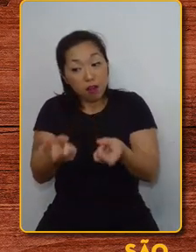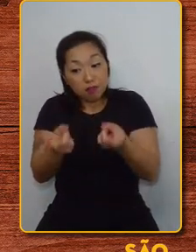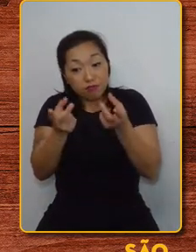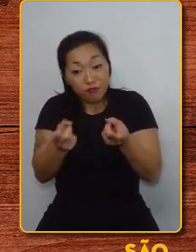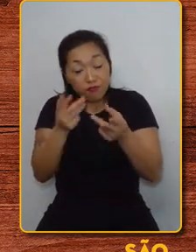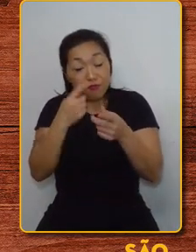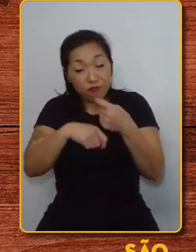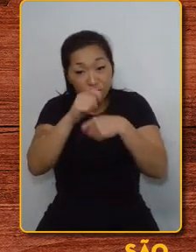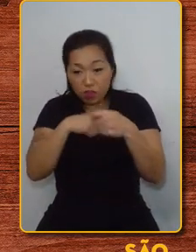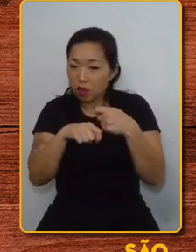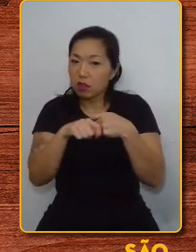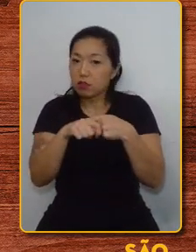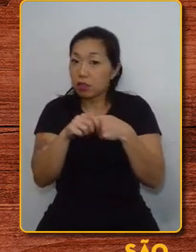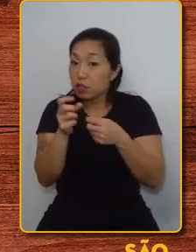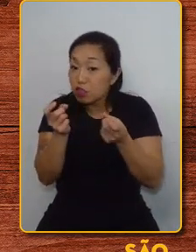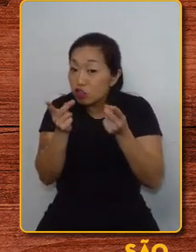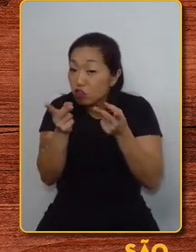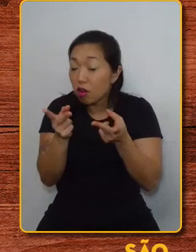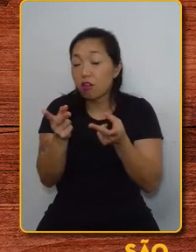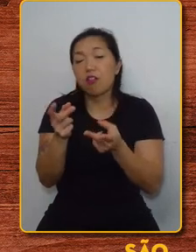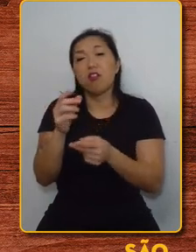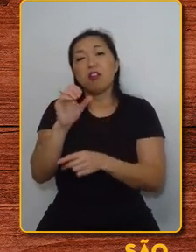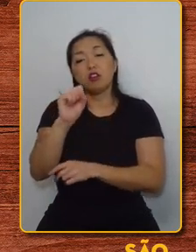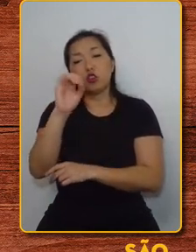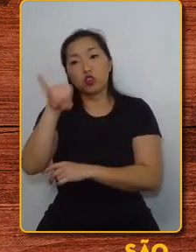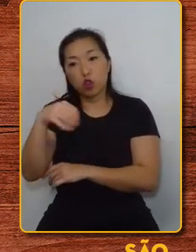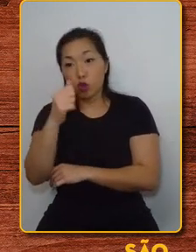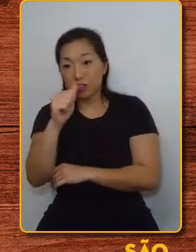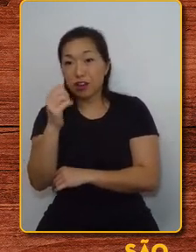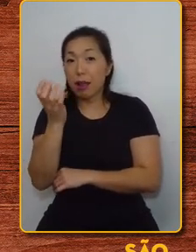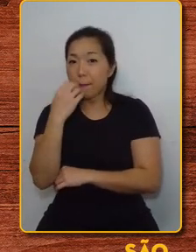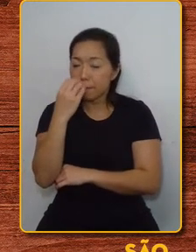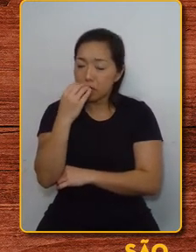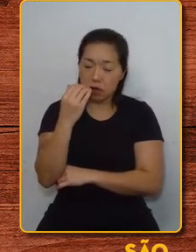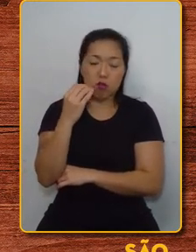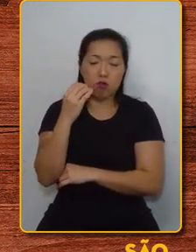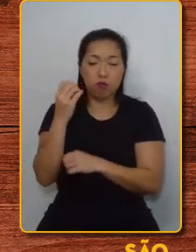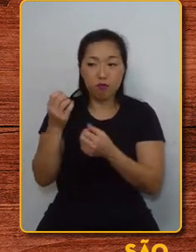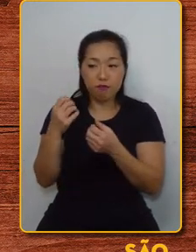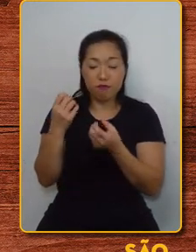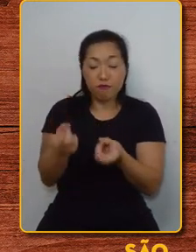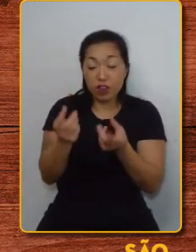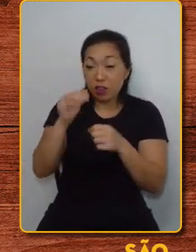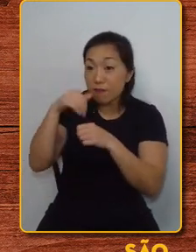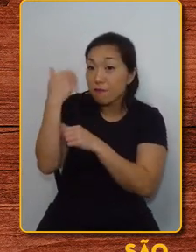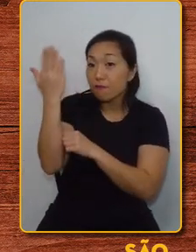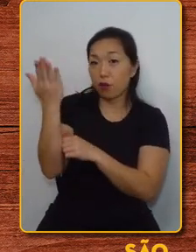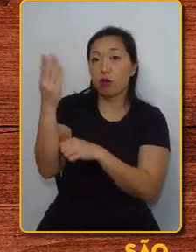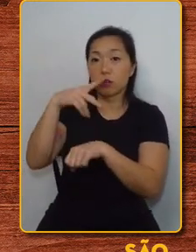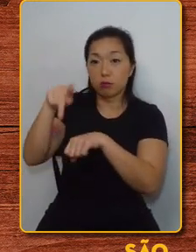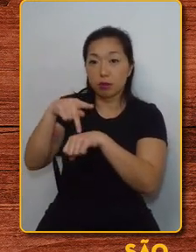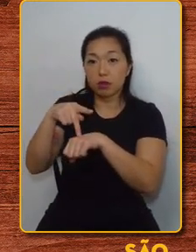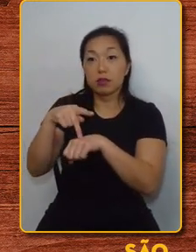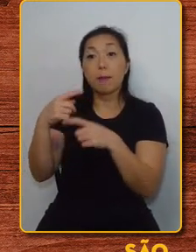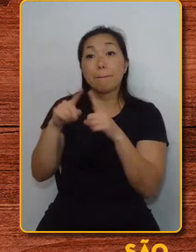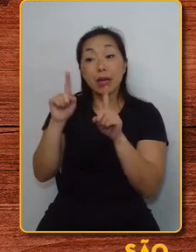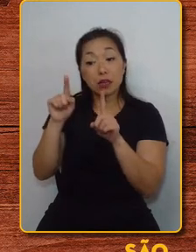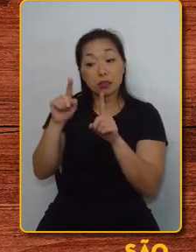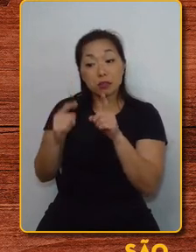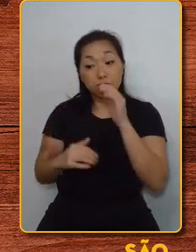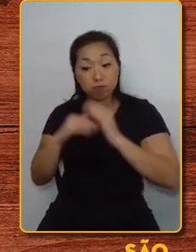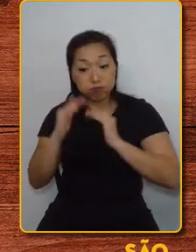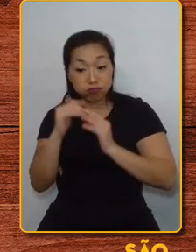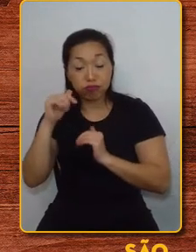exportação de soja, milho, cana, ou cana não, desculpa, e boi, e que produz um monte para a agricultura brasileira. Estou falando